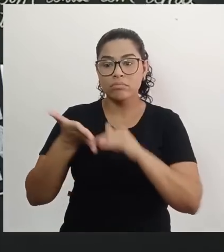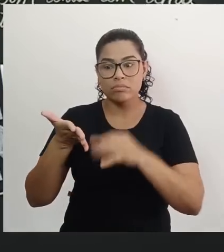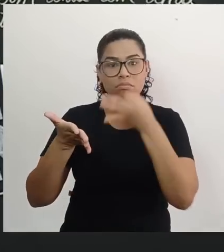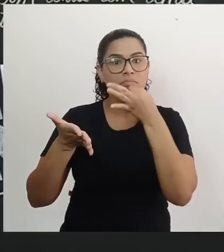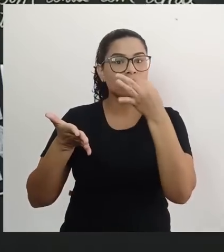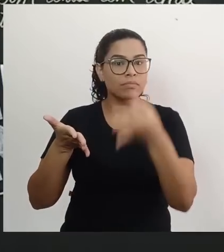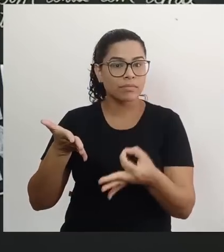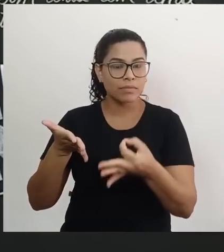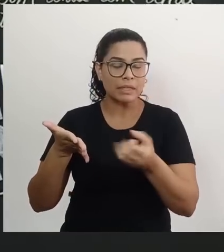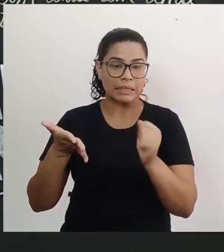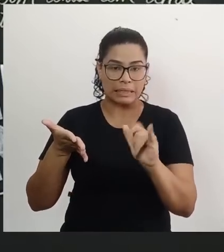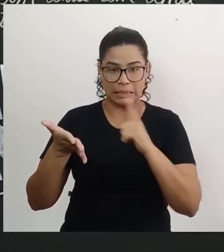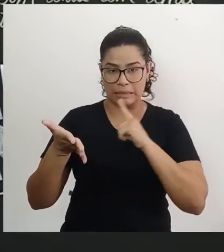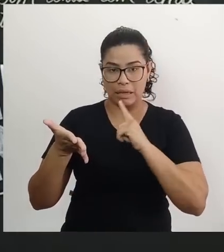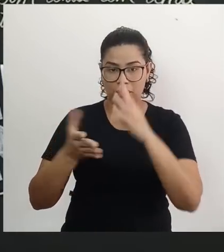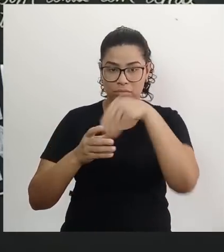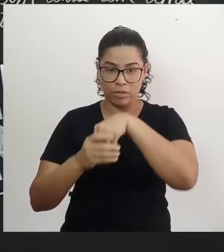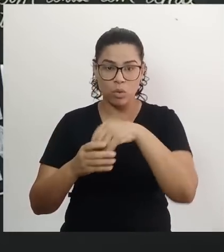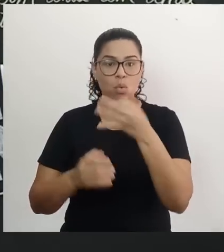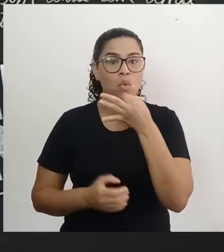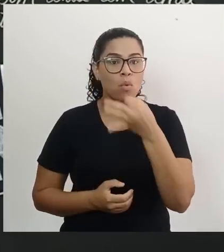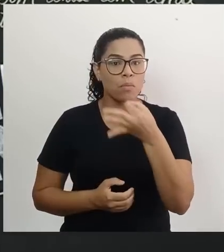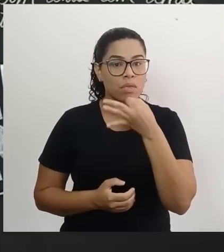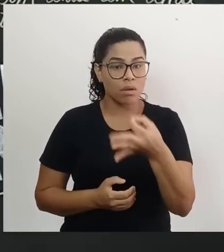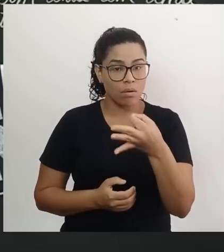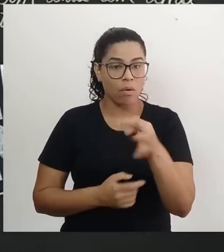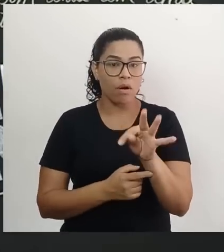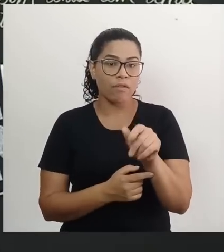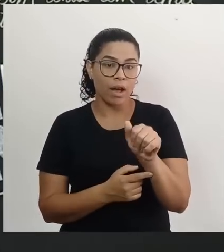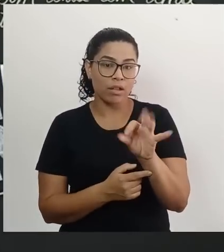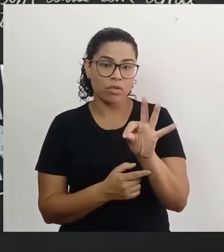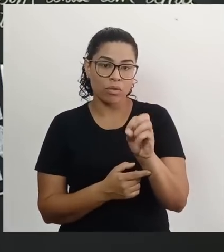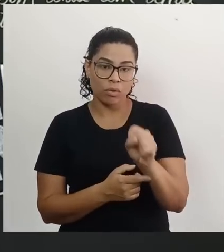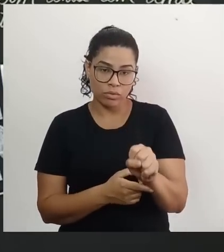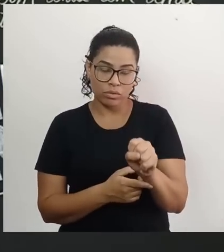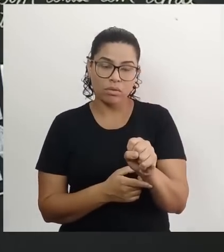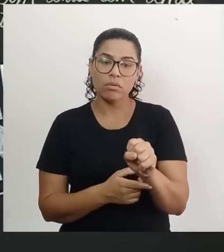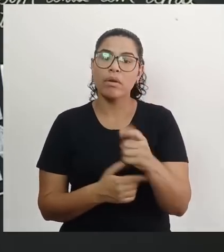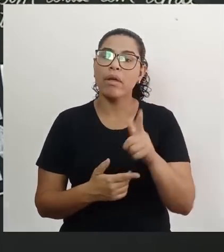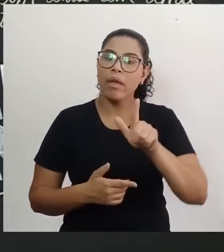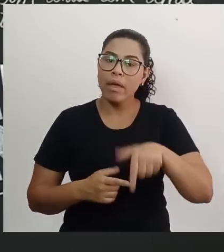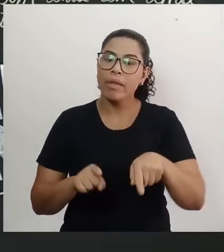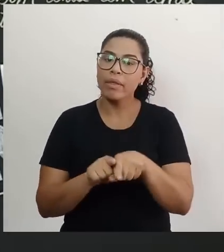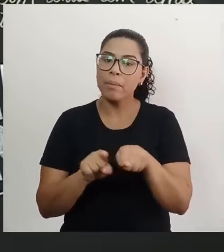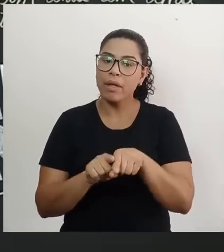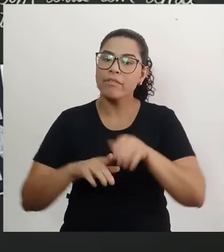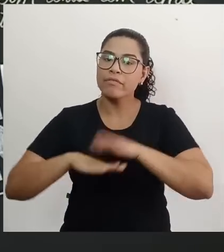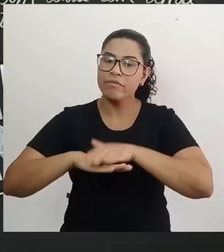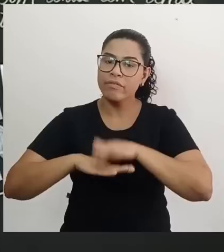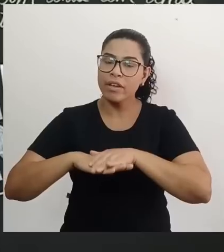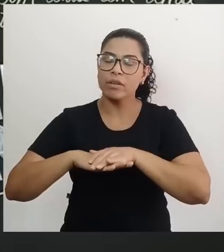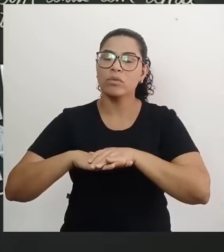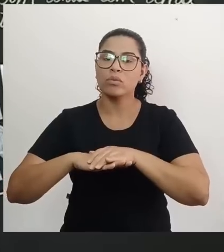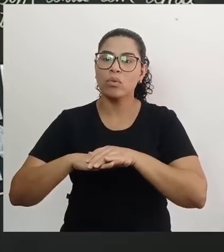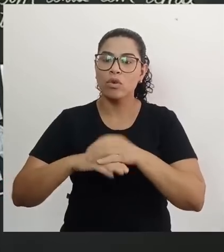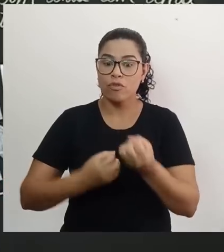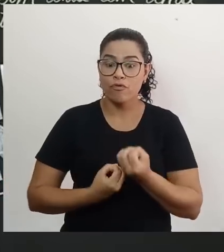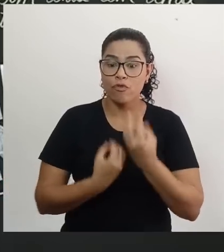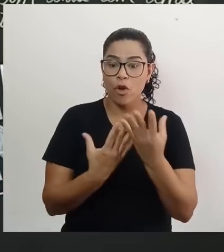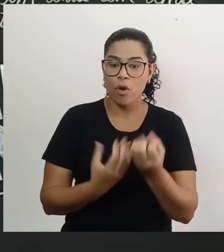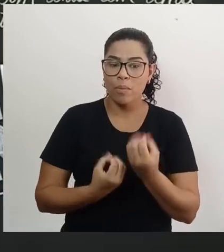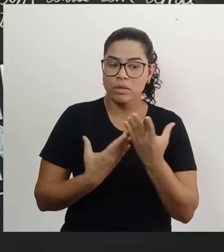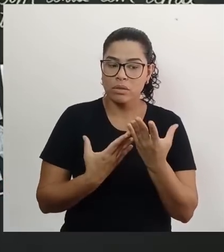há o encontro da opinião com os fatos, e mesmo um texto de opinião é sustentado, é construído a partir de informações